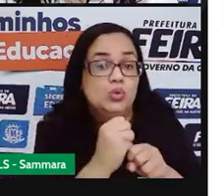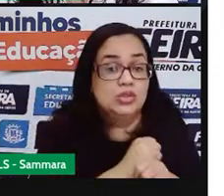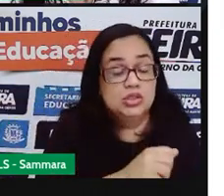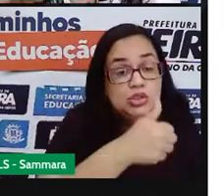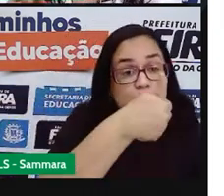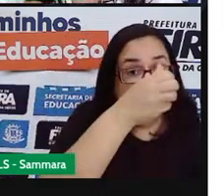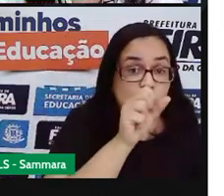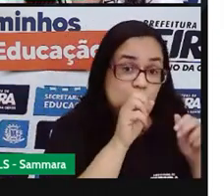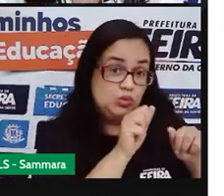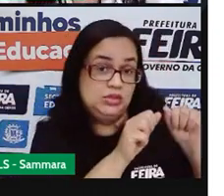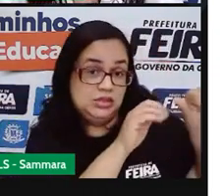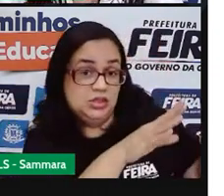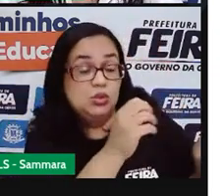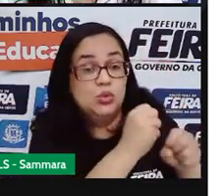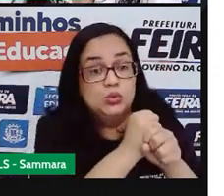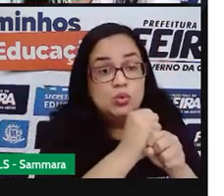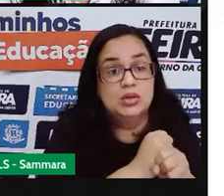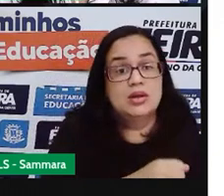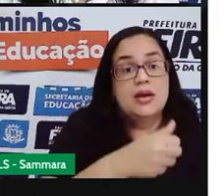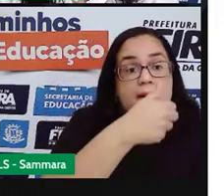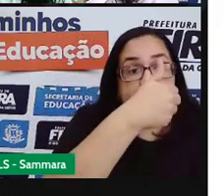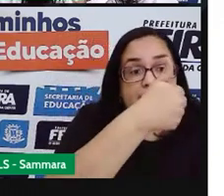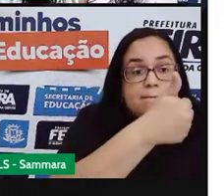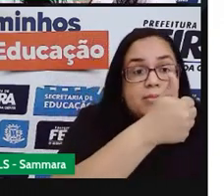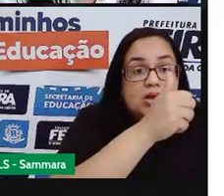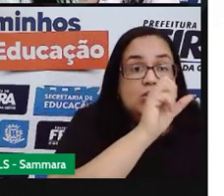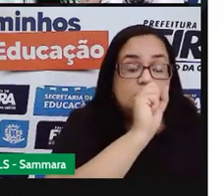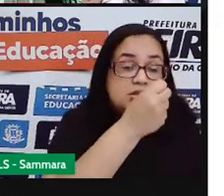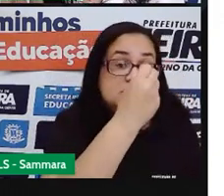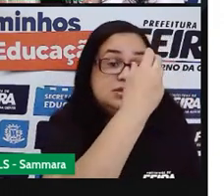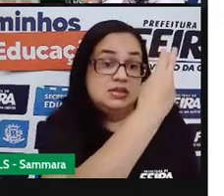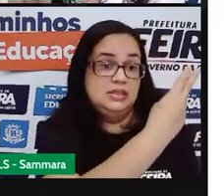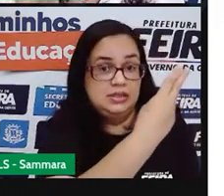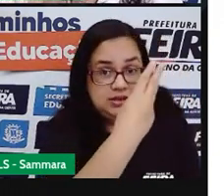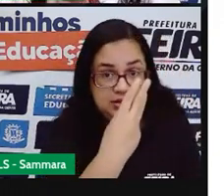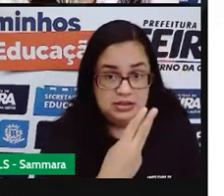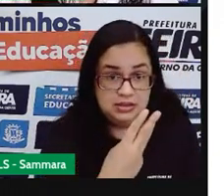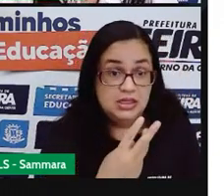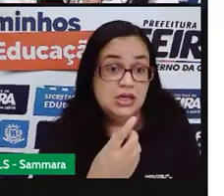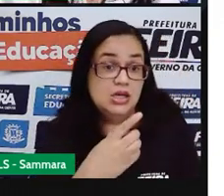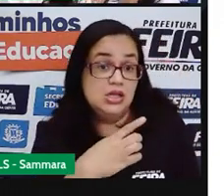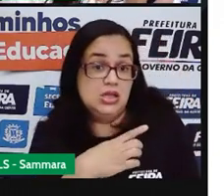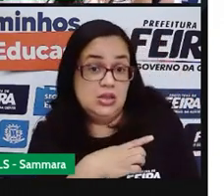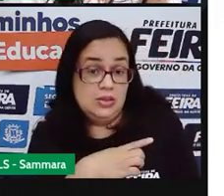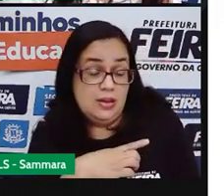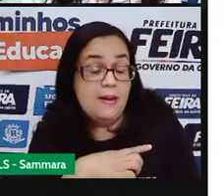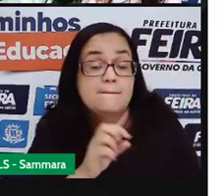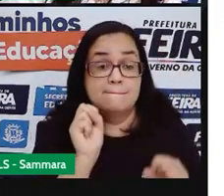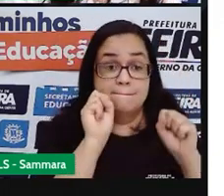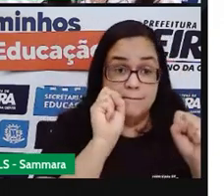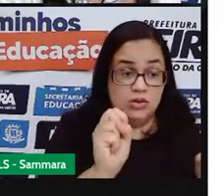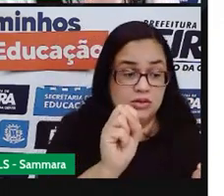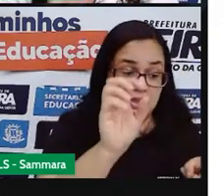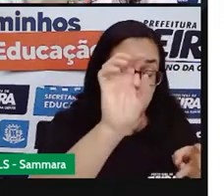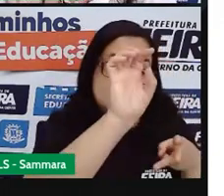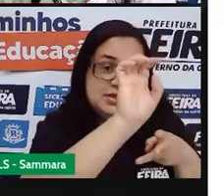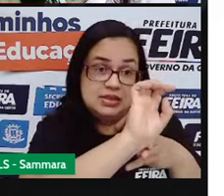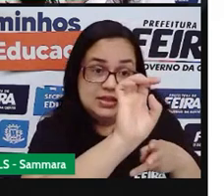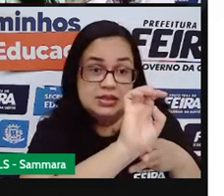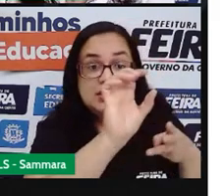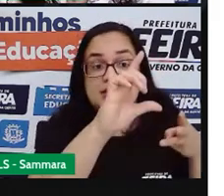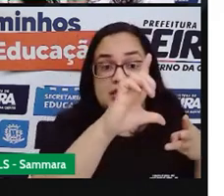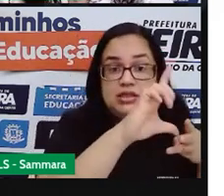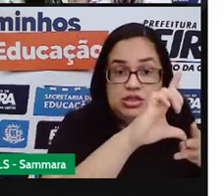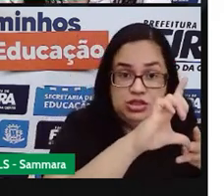setembro de 1833, exercendo as funções dos Poderes Executivo e